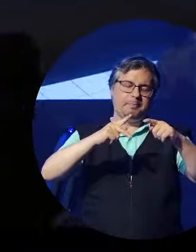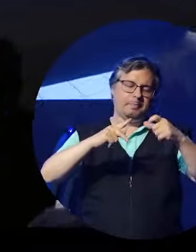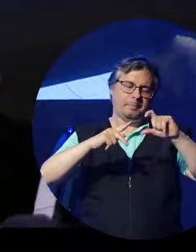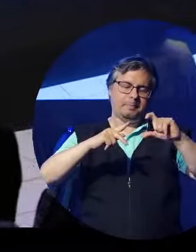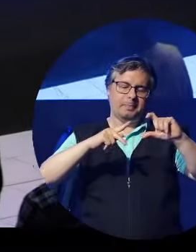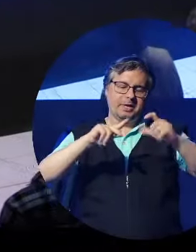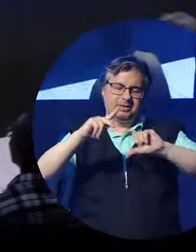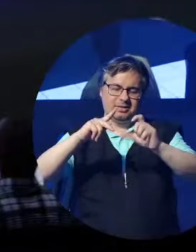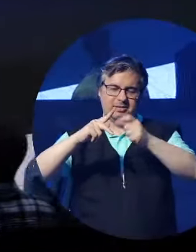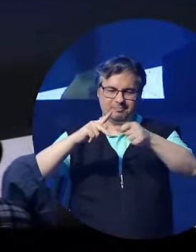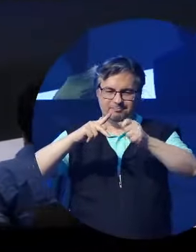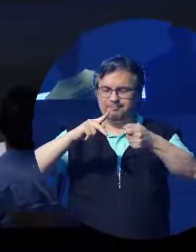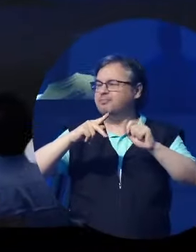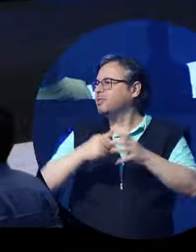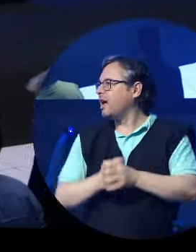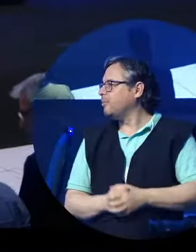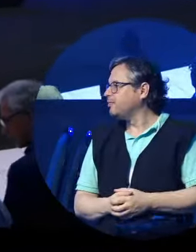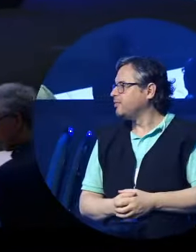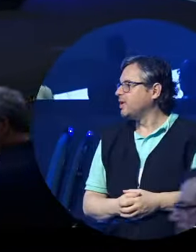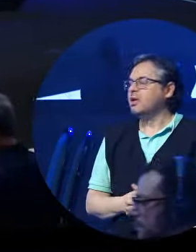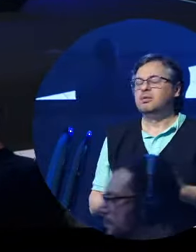Batistas brasileiros, vamos avançar.